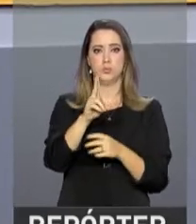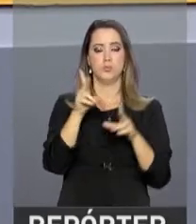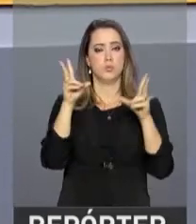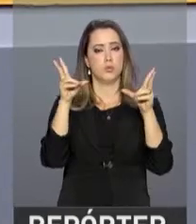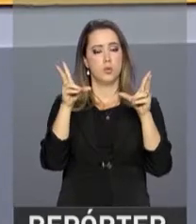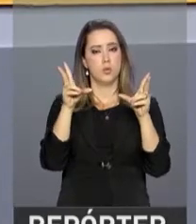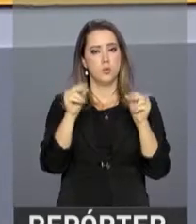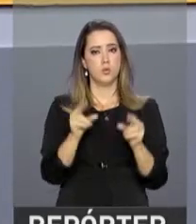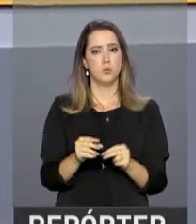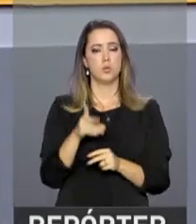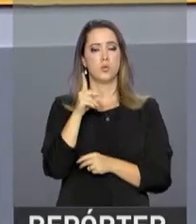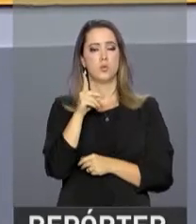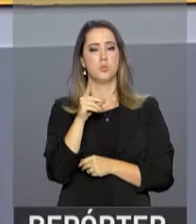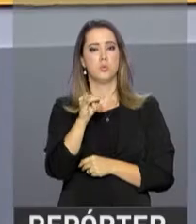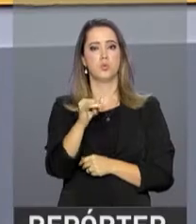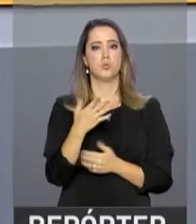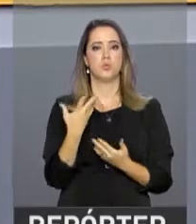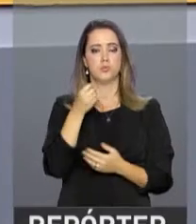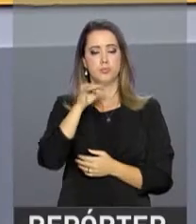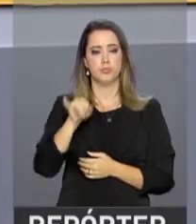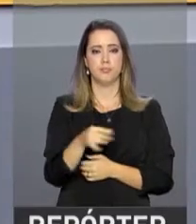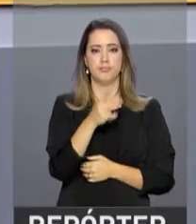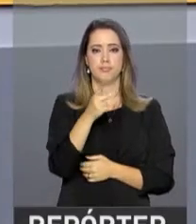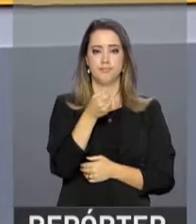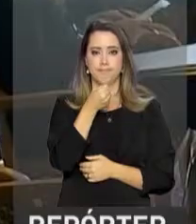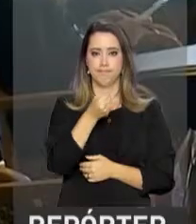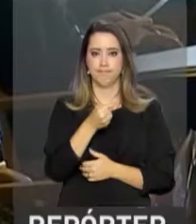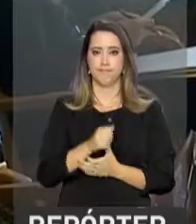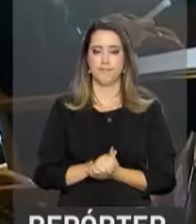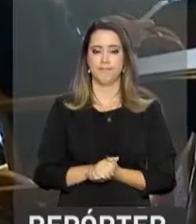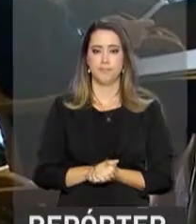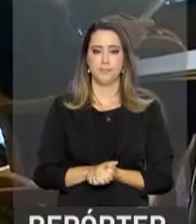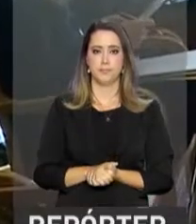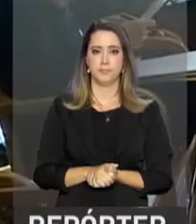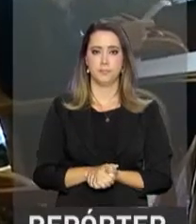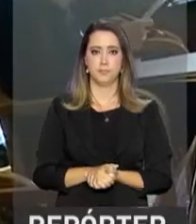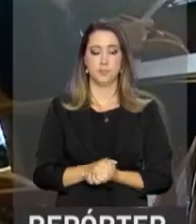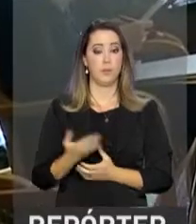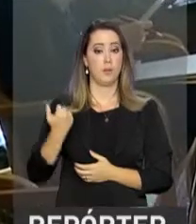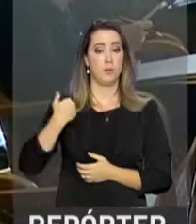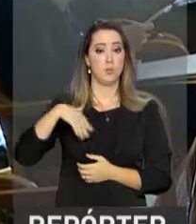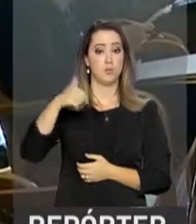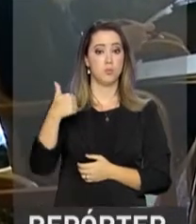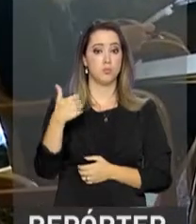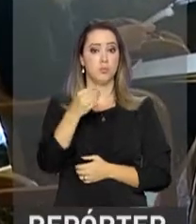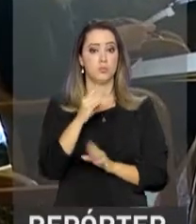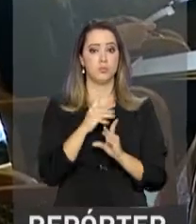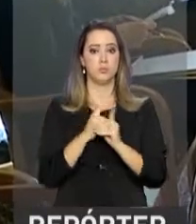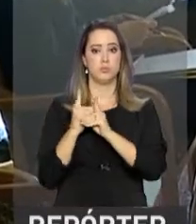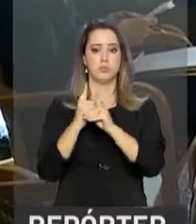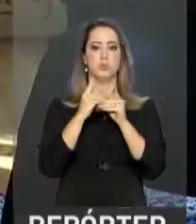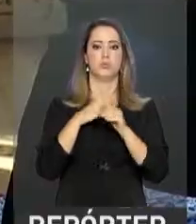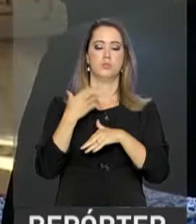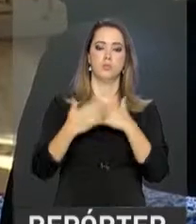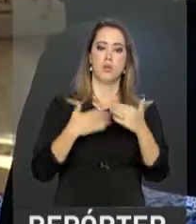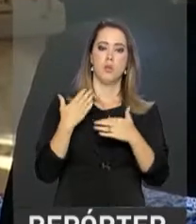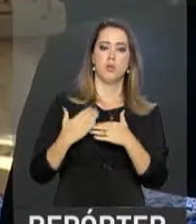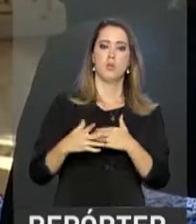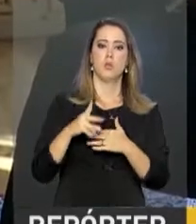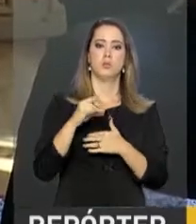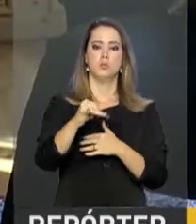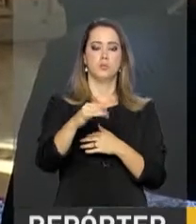resumo do dia na reportagem de joão pedro neto foram mais de dez encontros ao longo do dia com